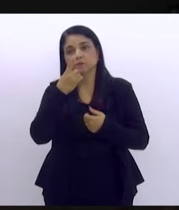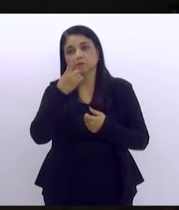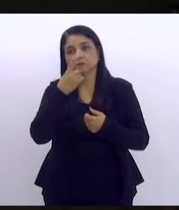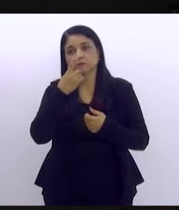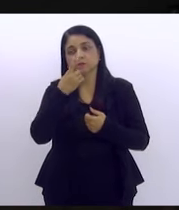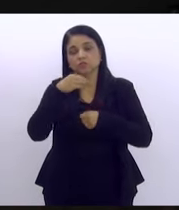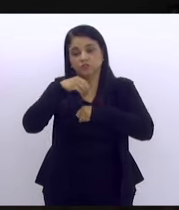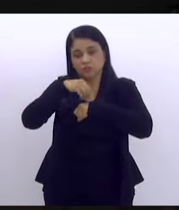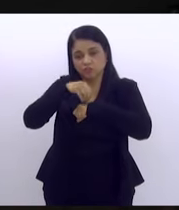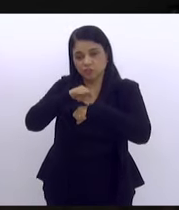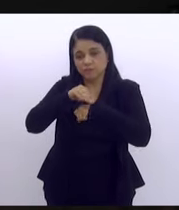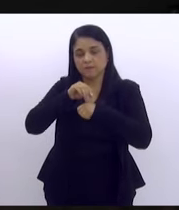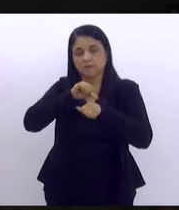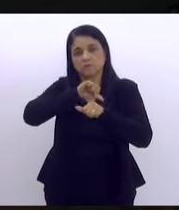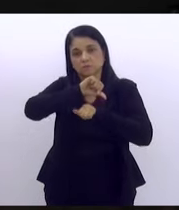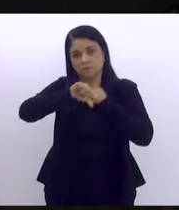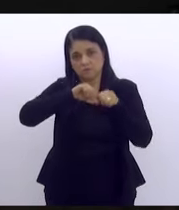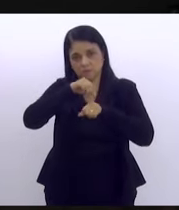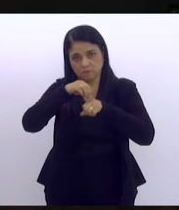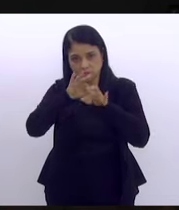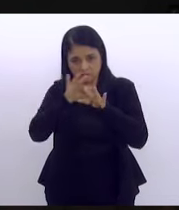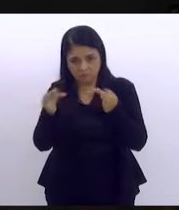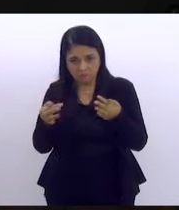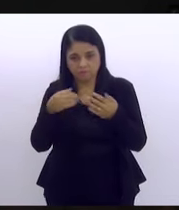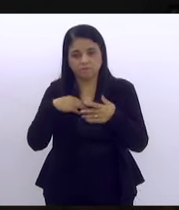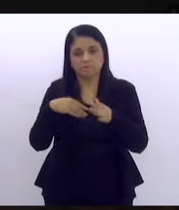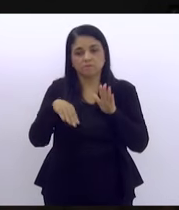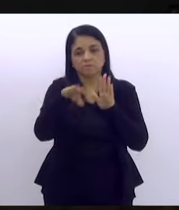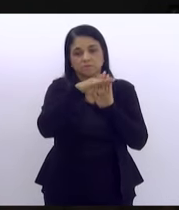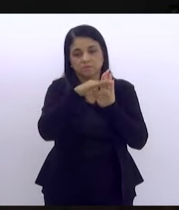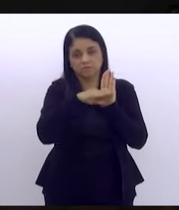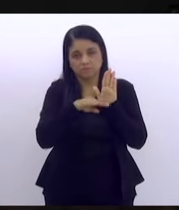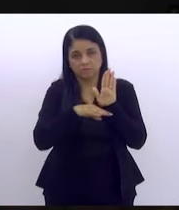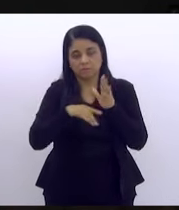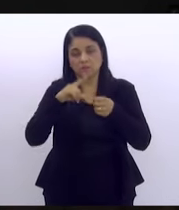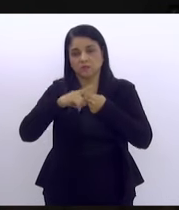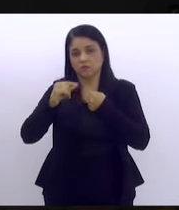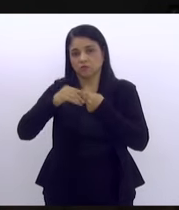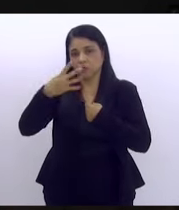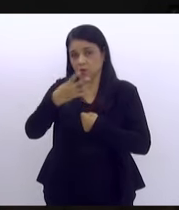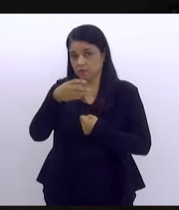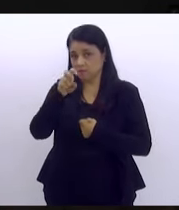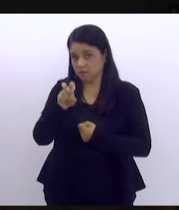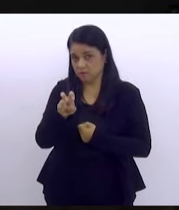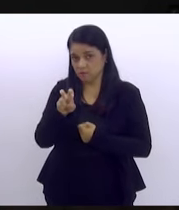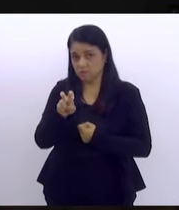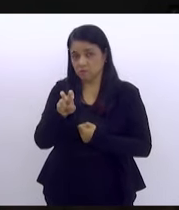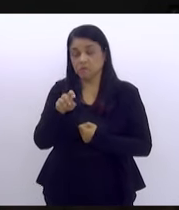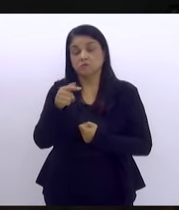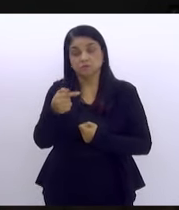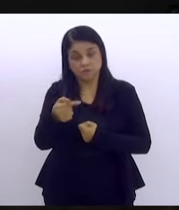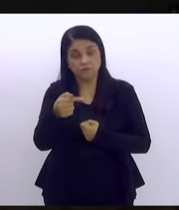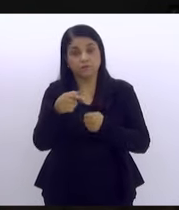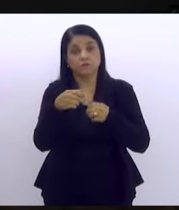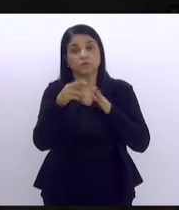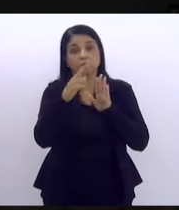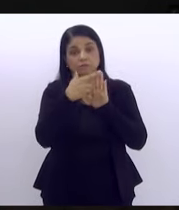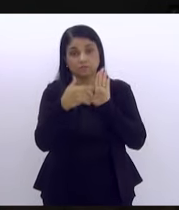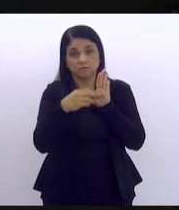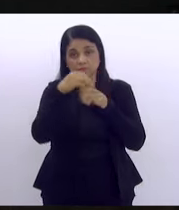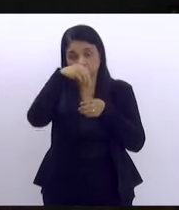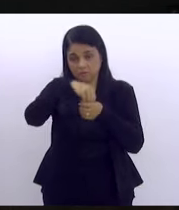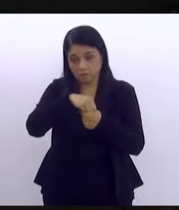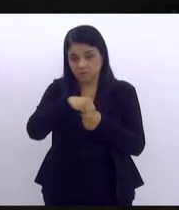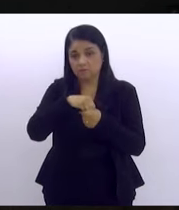de indicação simples. Anuncio, incluído na ordem do dia, de acordo com o inciso 1º do artigo 47 do Regimento Interno, em